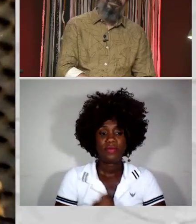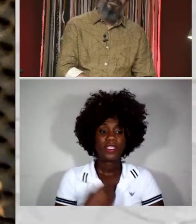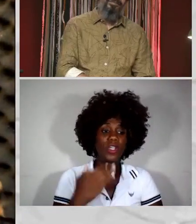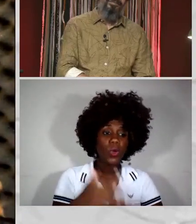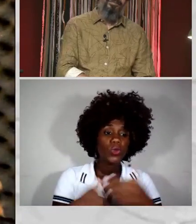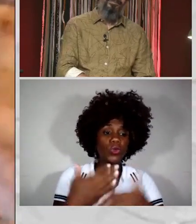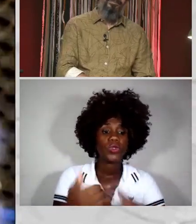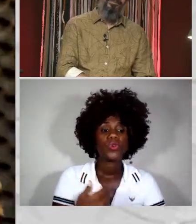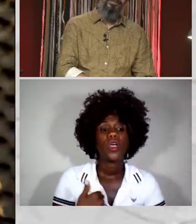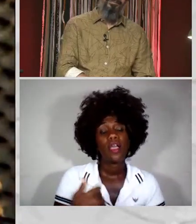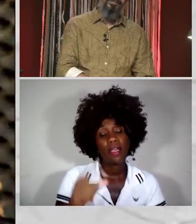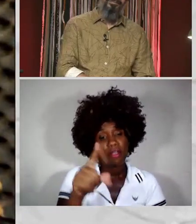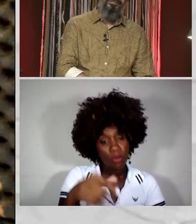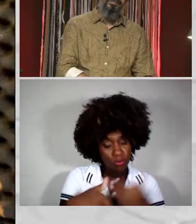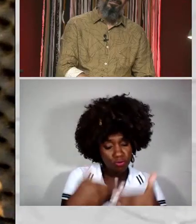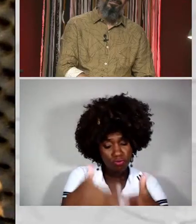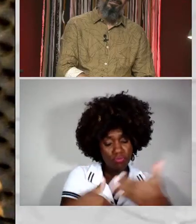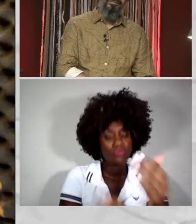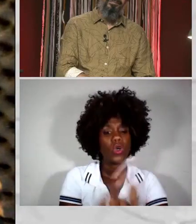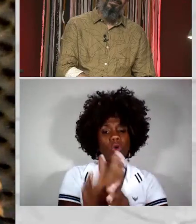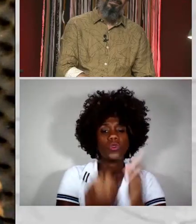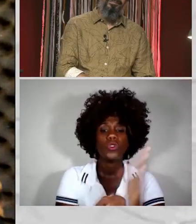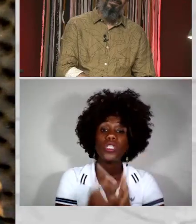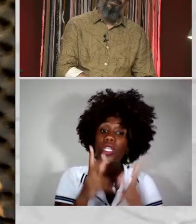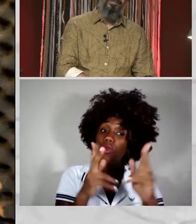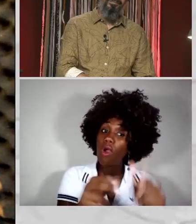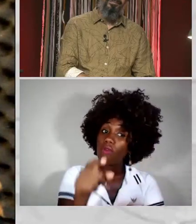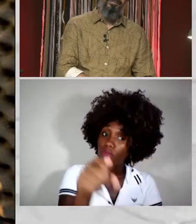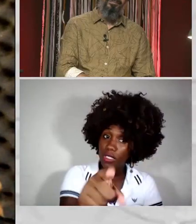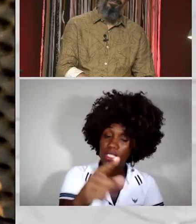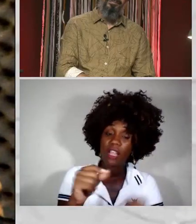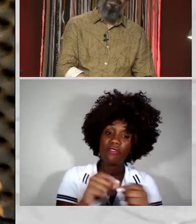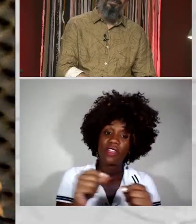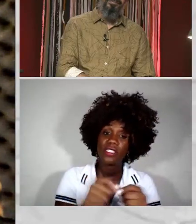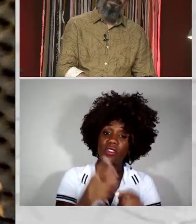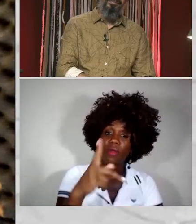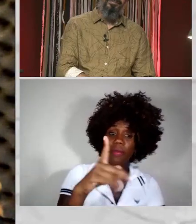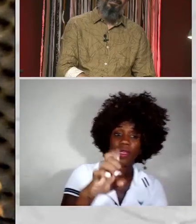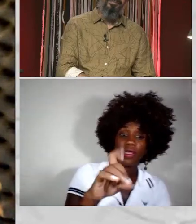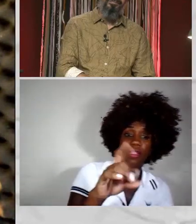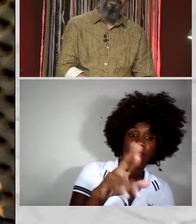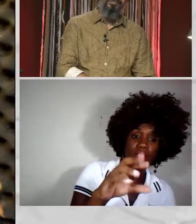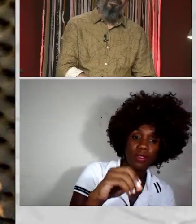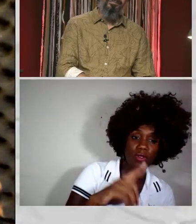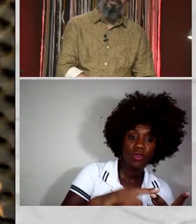amanhã. Assim como você está construindo para Pedro, Juliana para...